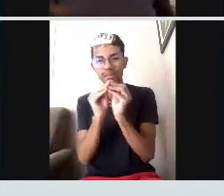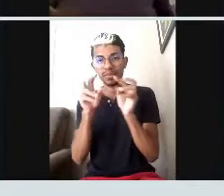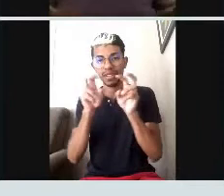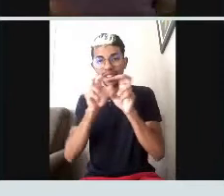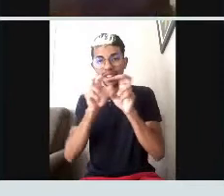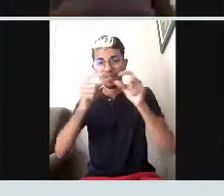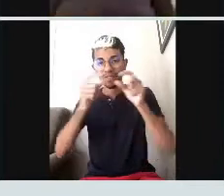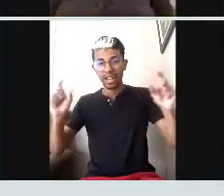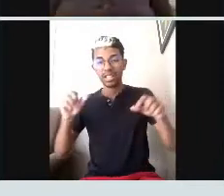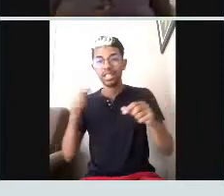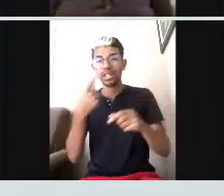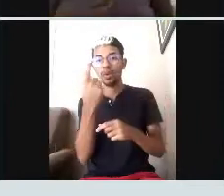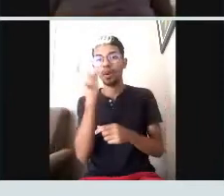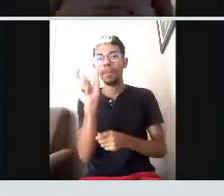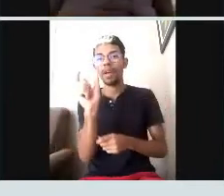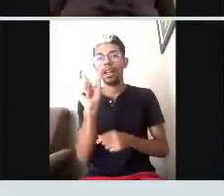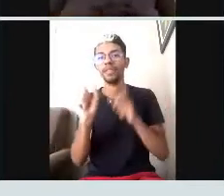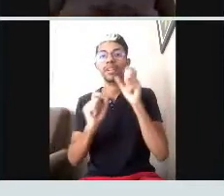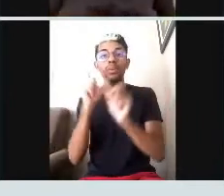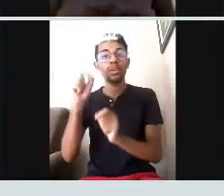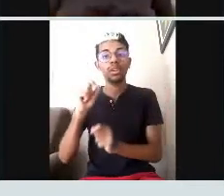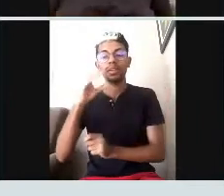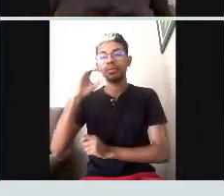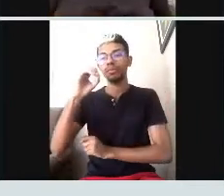uma palavra: coerência.